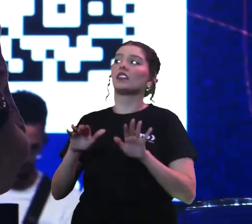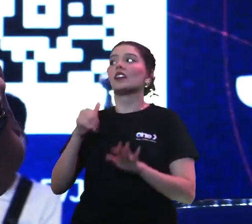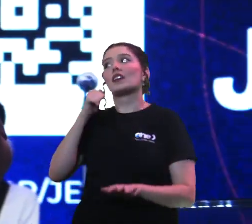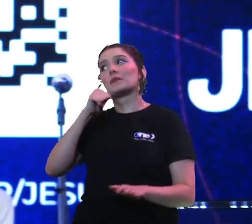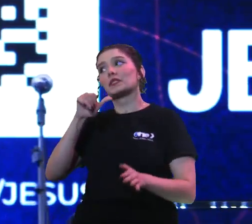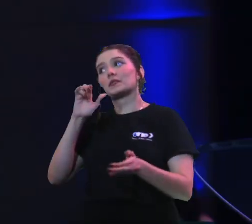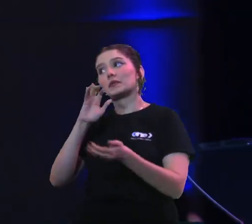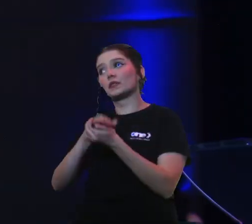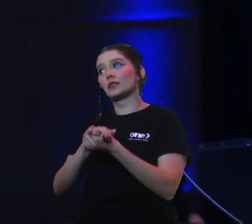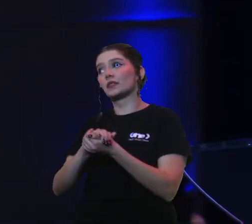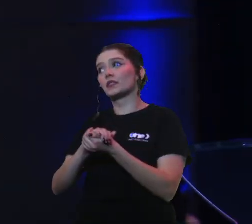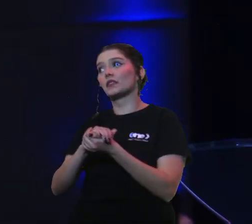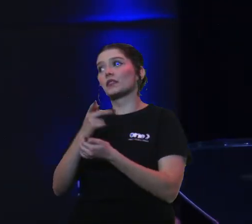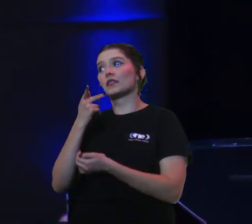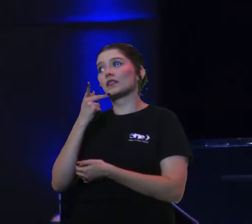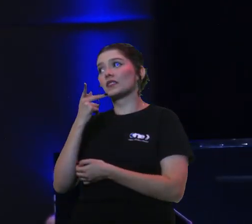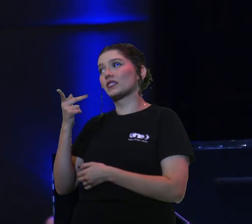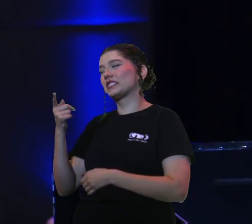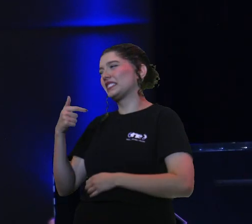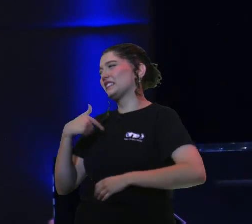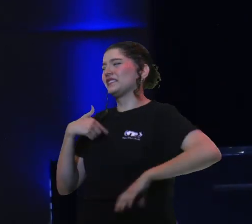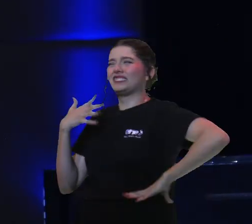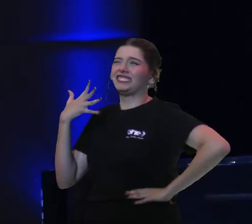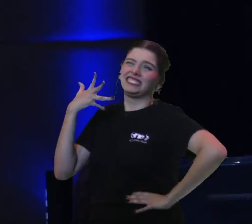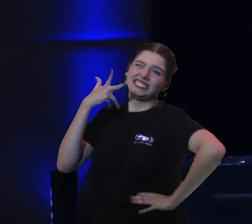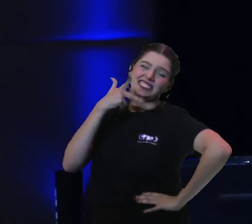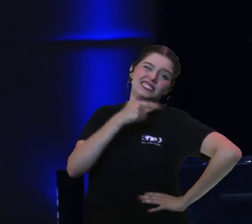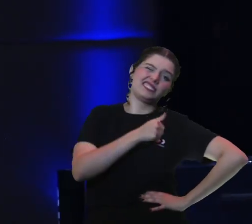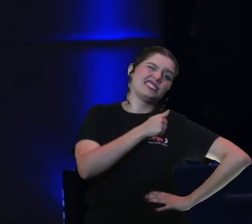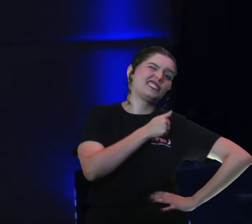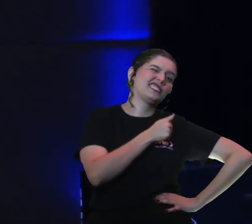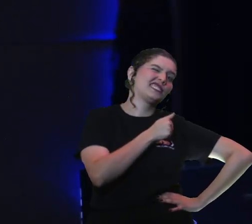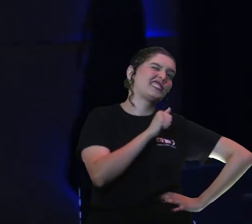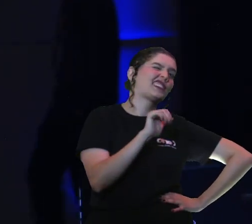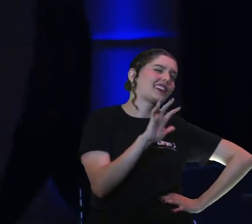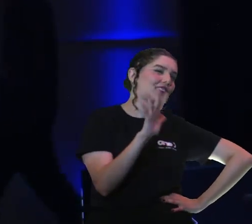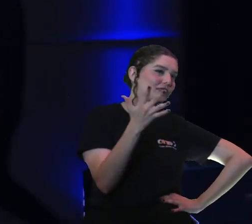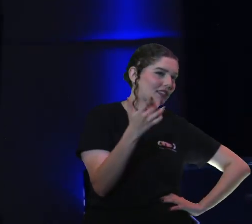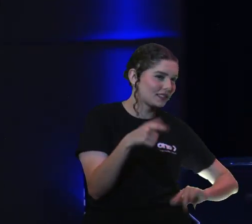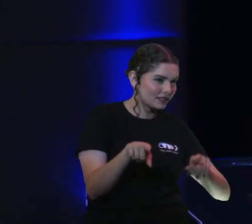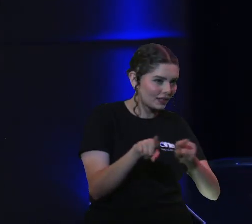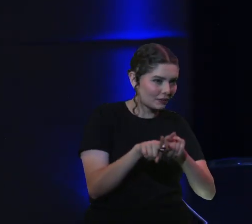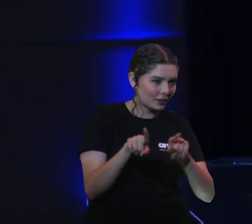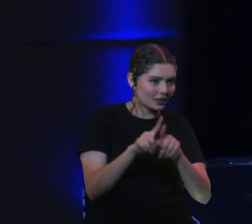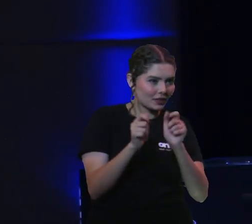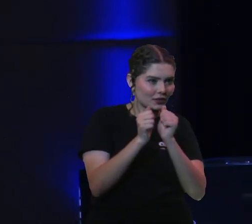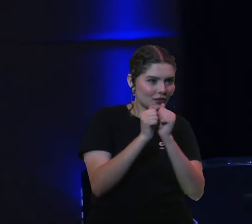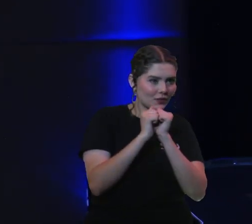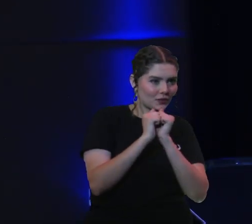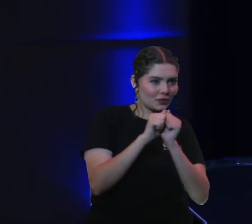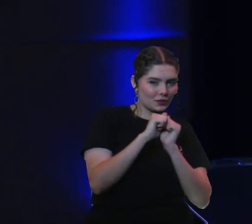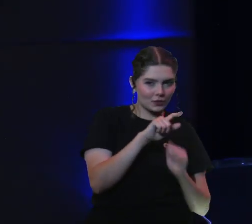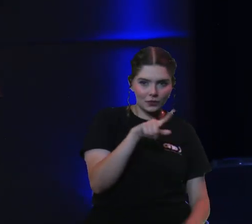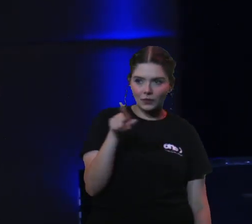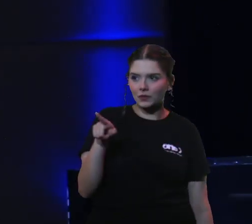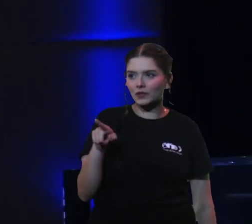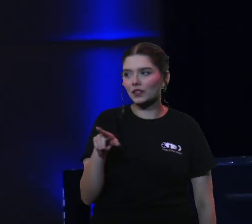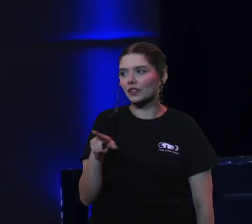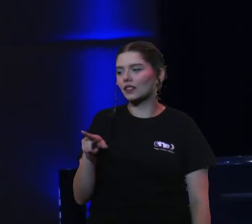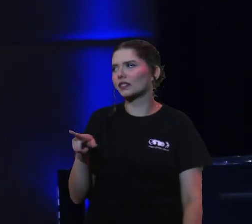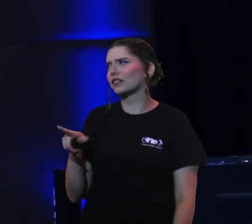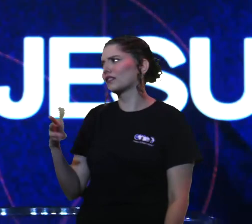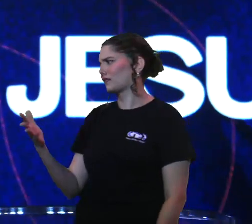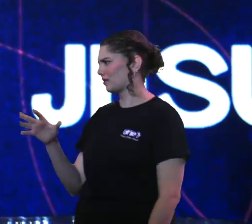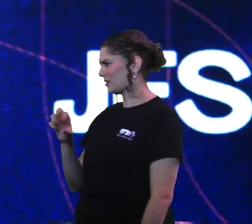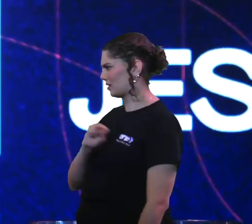fala assim: amor, não estou me sentindo muito bonita hoje. Acontece em mais lugares por aí afora, não? E eu falo assim: amor,